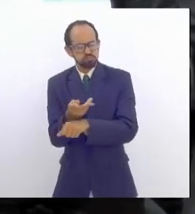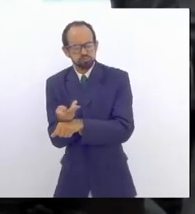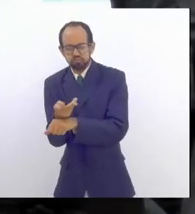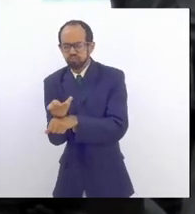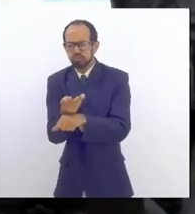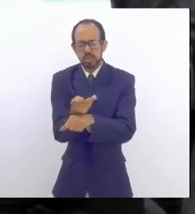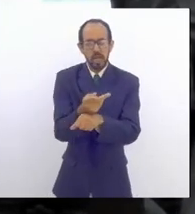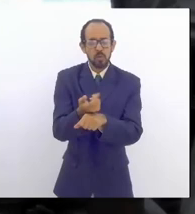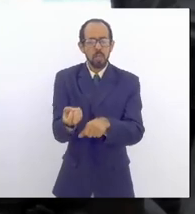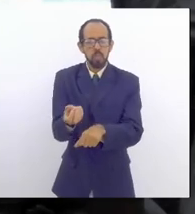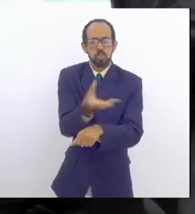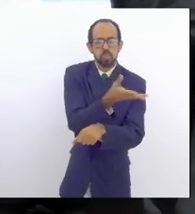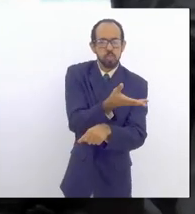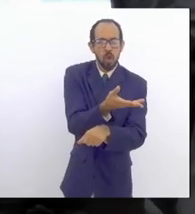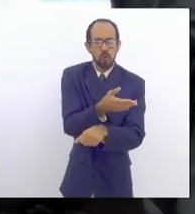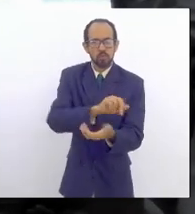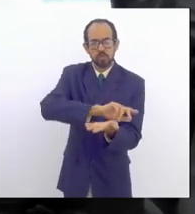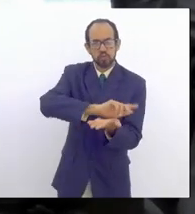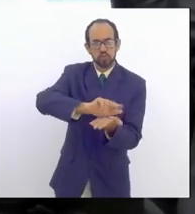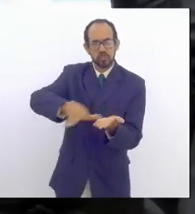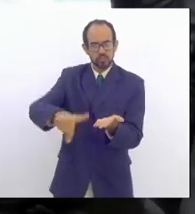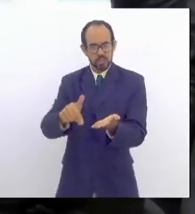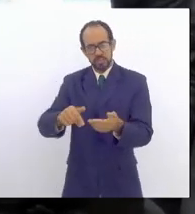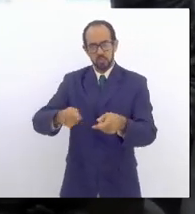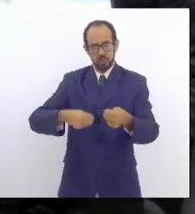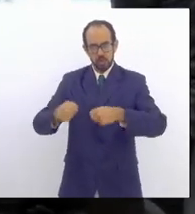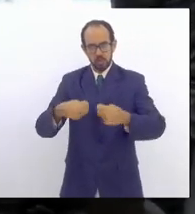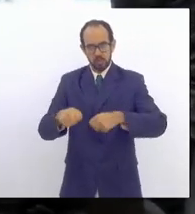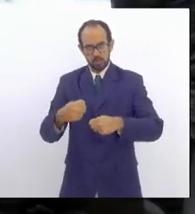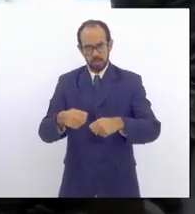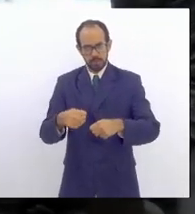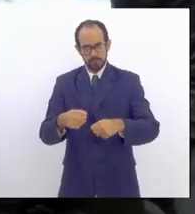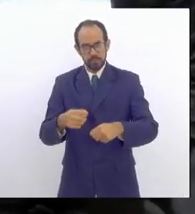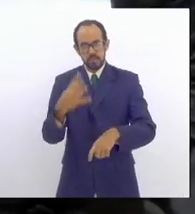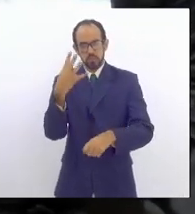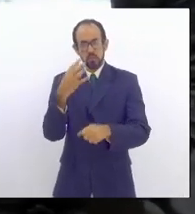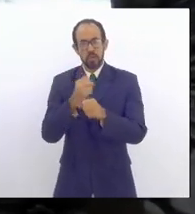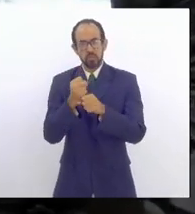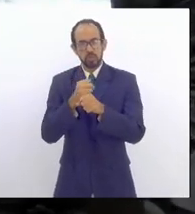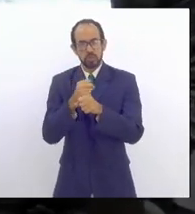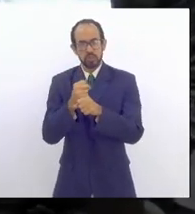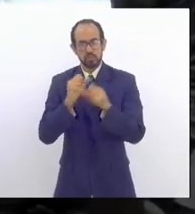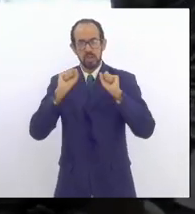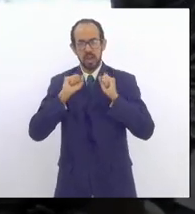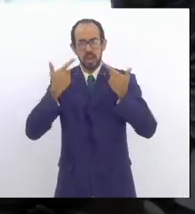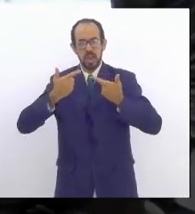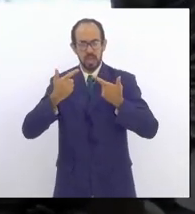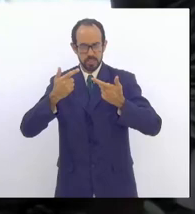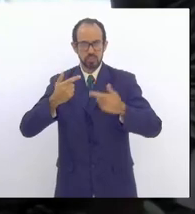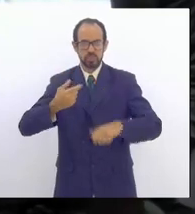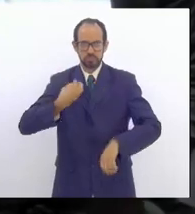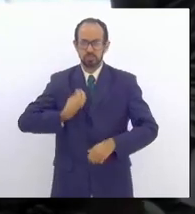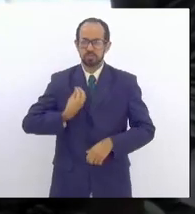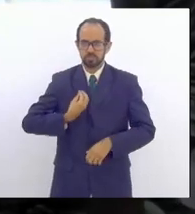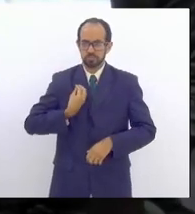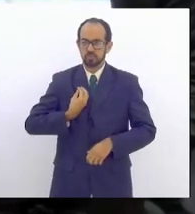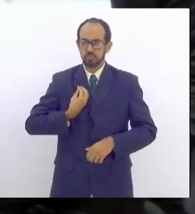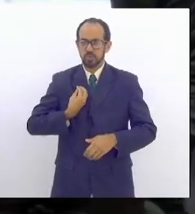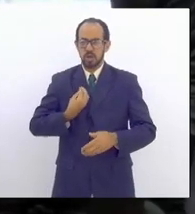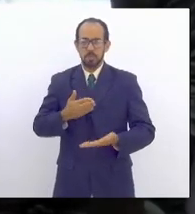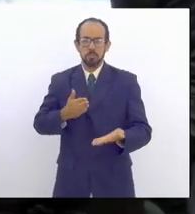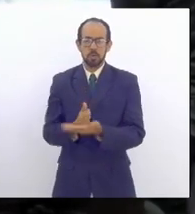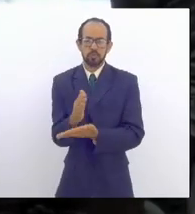produtiva. Nesses 4 anos, governador, a Alerj fez a sua parte. Aprovamos leis importantes,